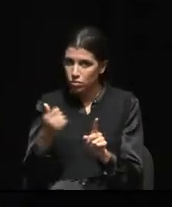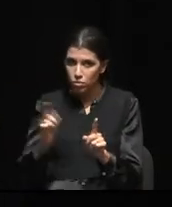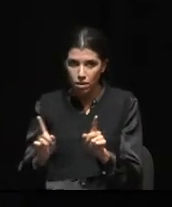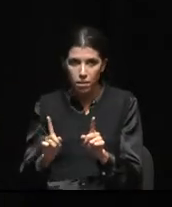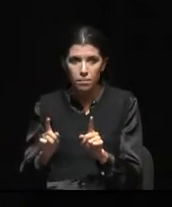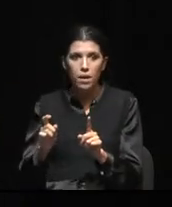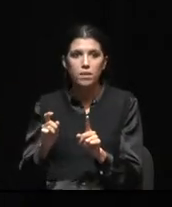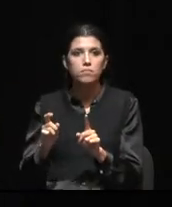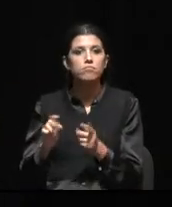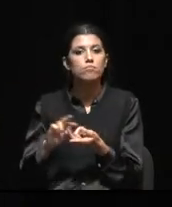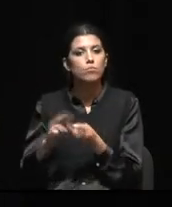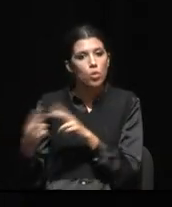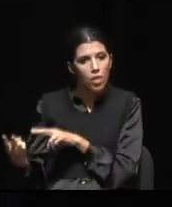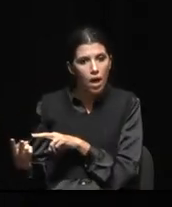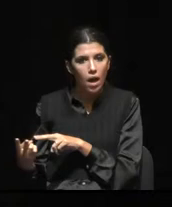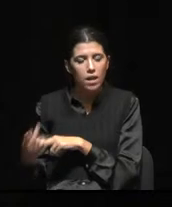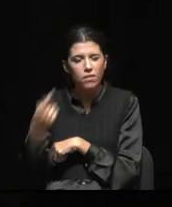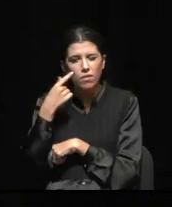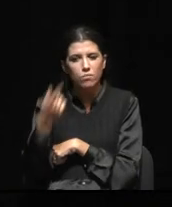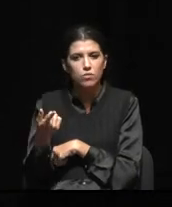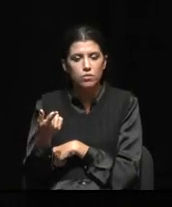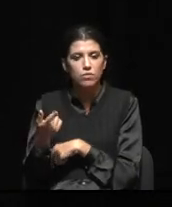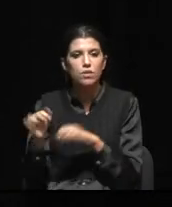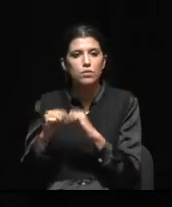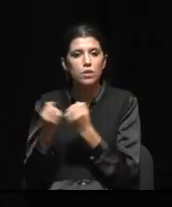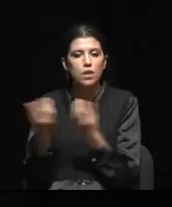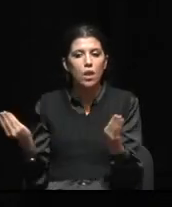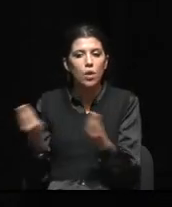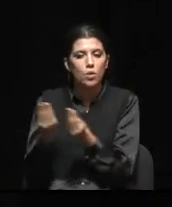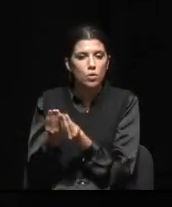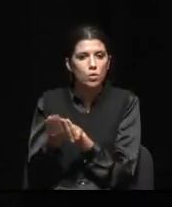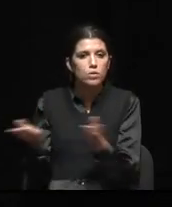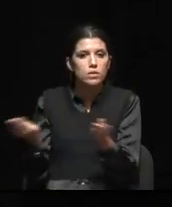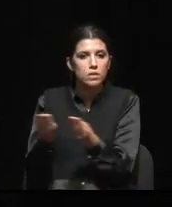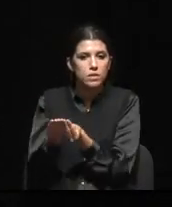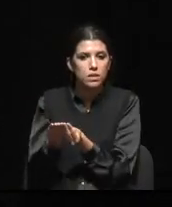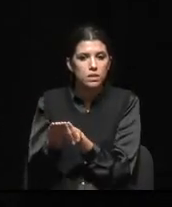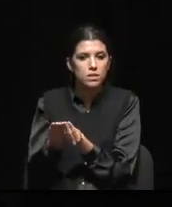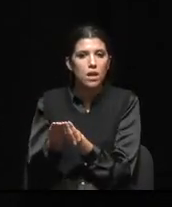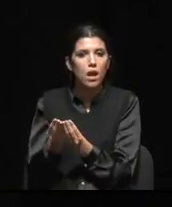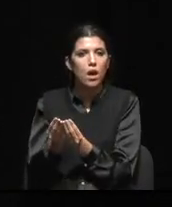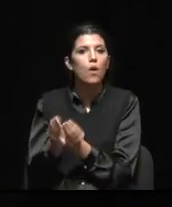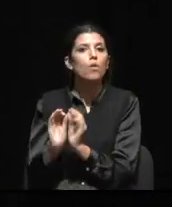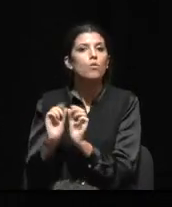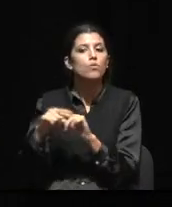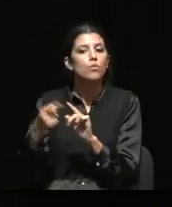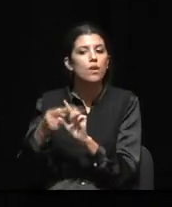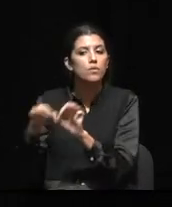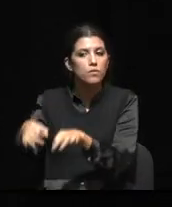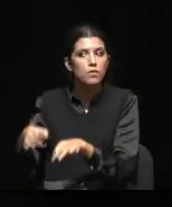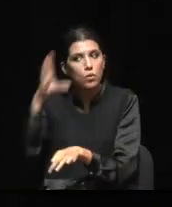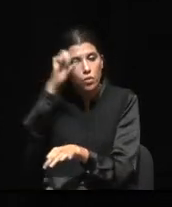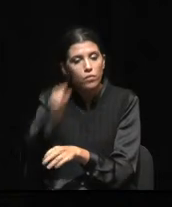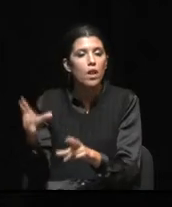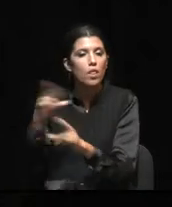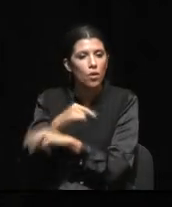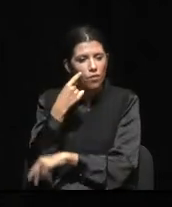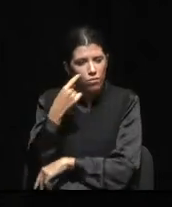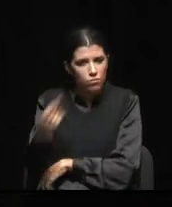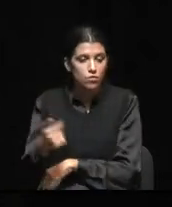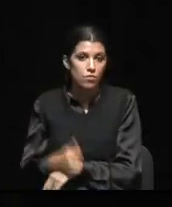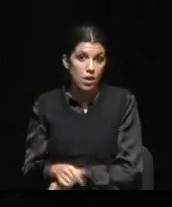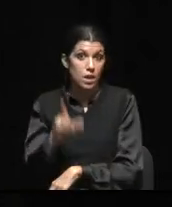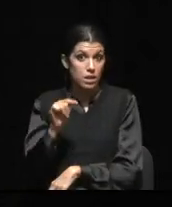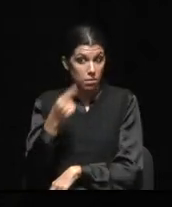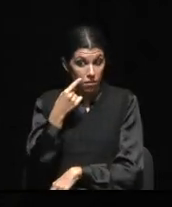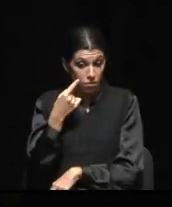trabalhadores Portugueses e Vamos então ver qual é a concertação social que teremos no final do ano com o governo que agora entrou em funções e